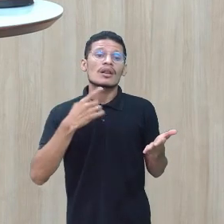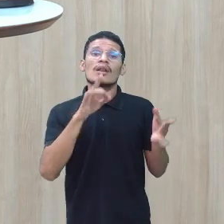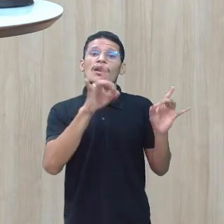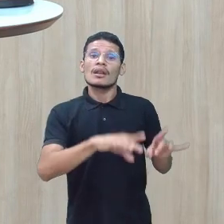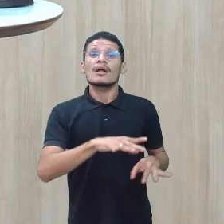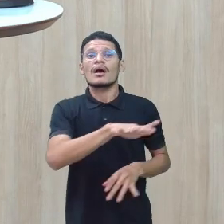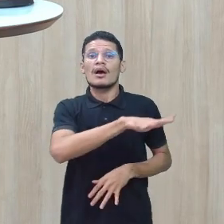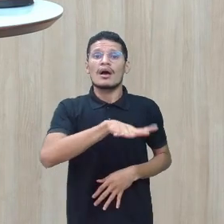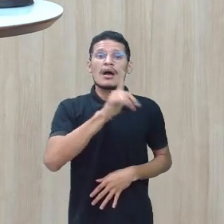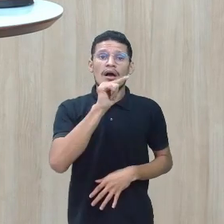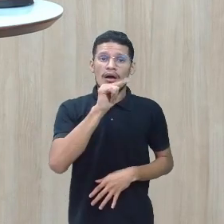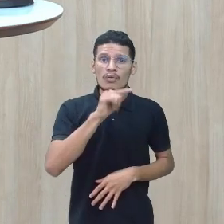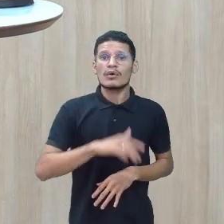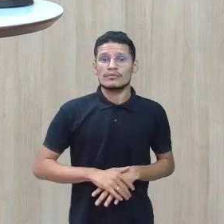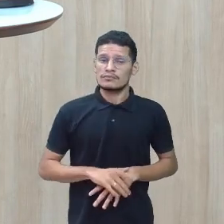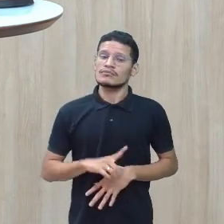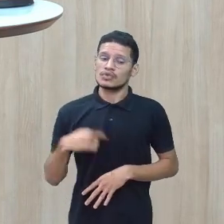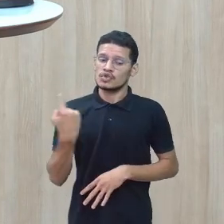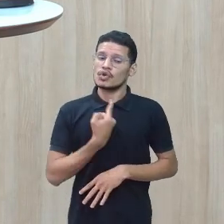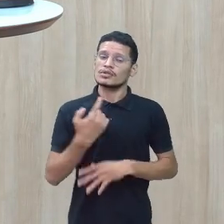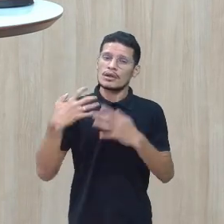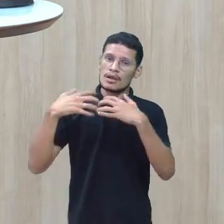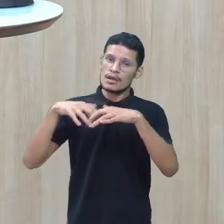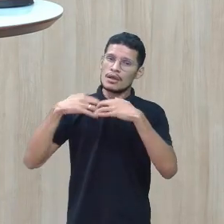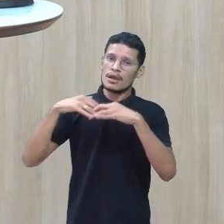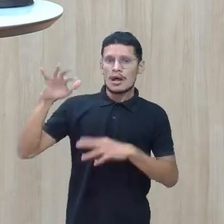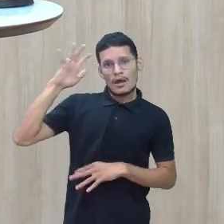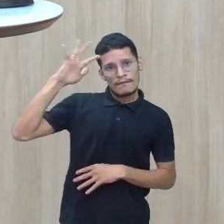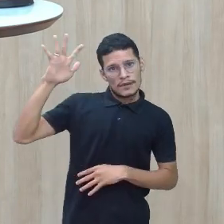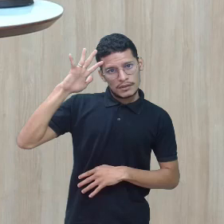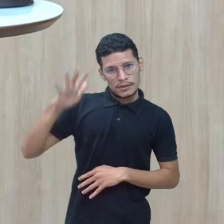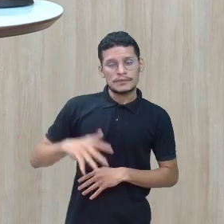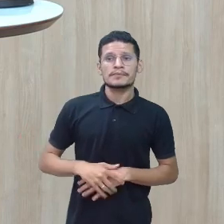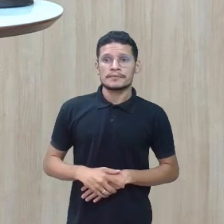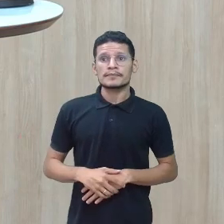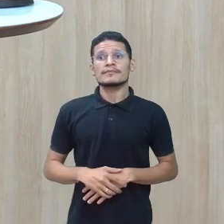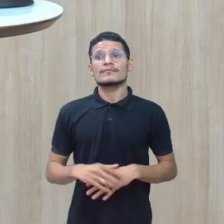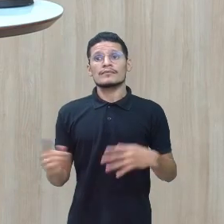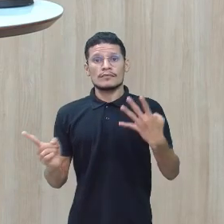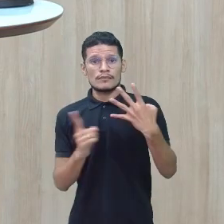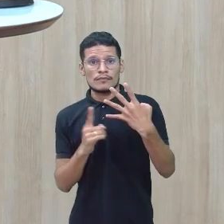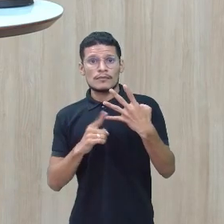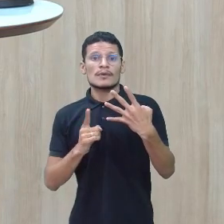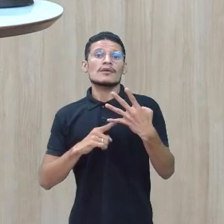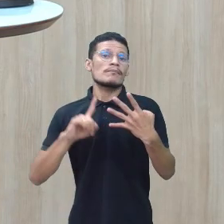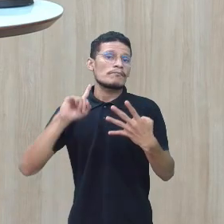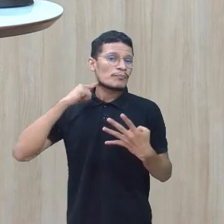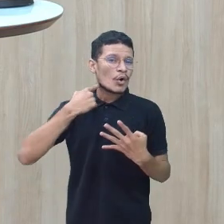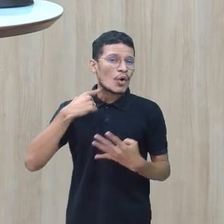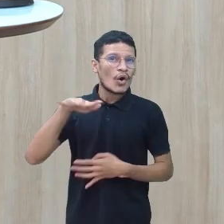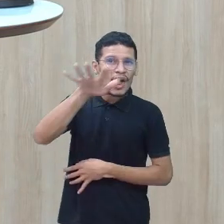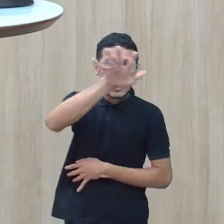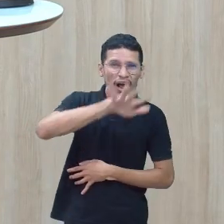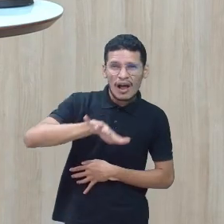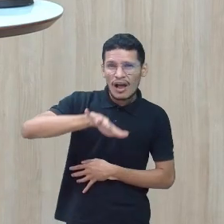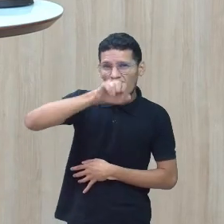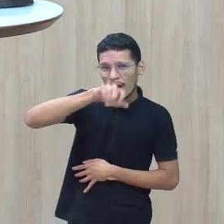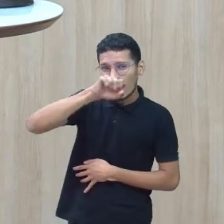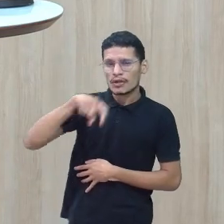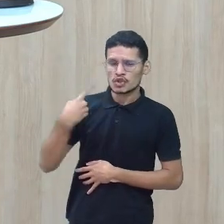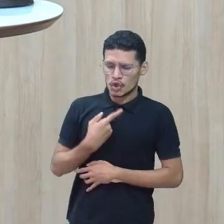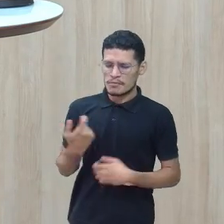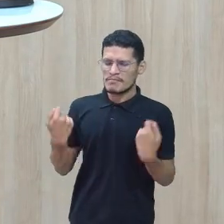água? Vamos pensar e ficar esse questionamento. A poluição do ar também. O ar que precisamos